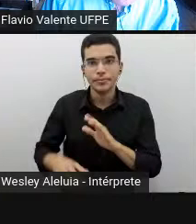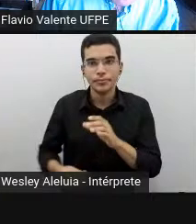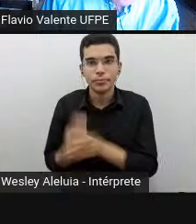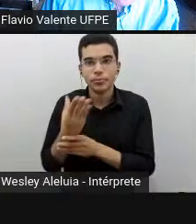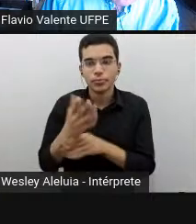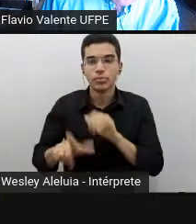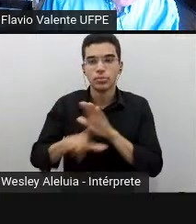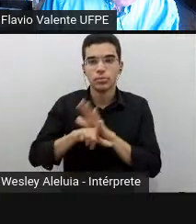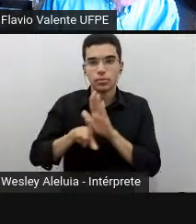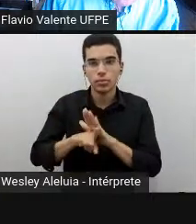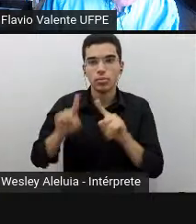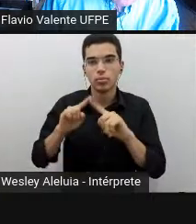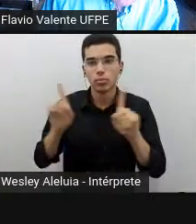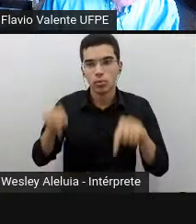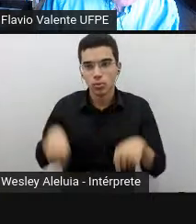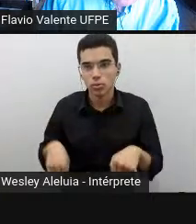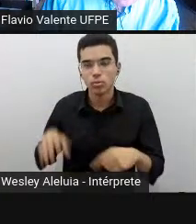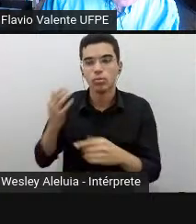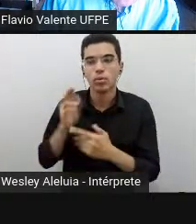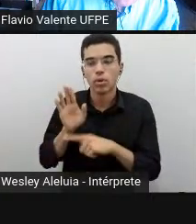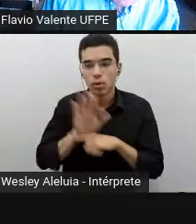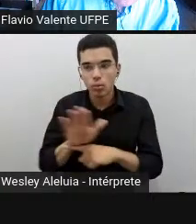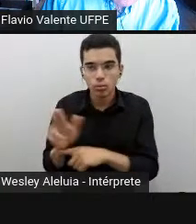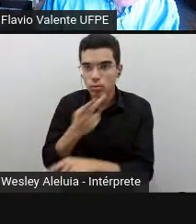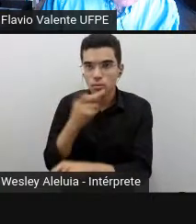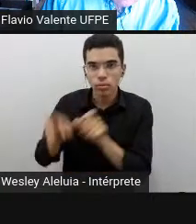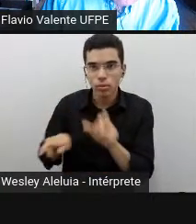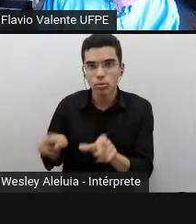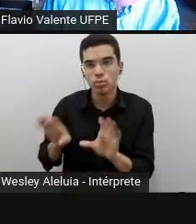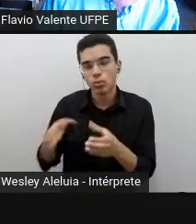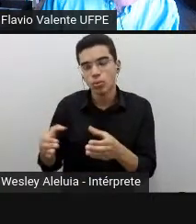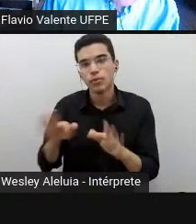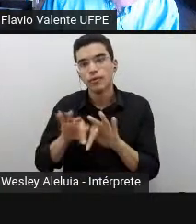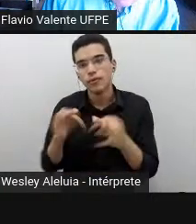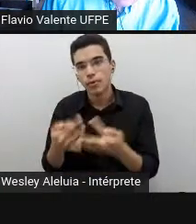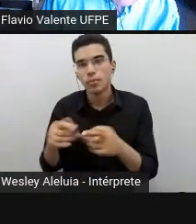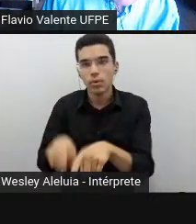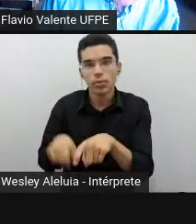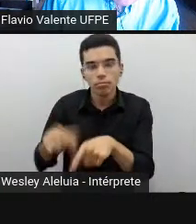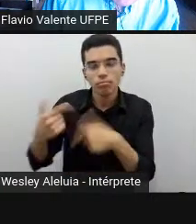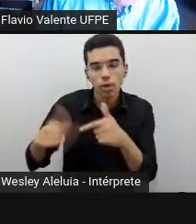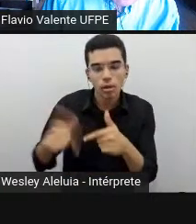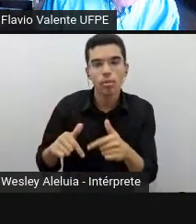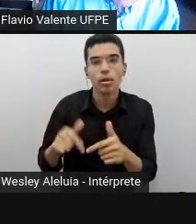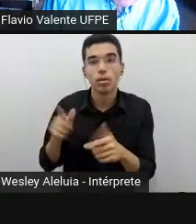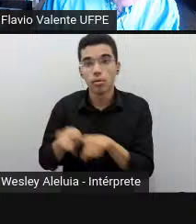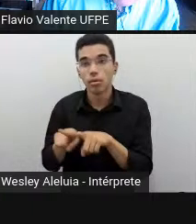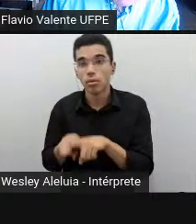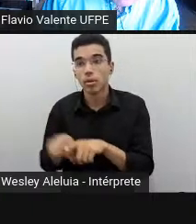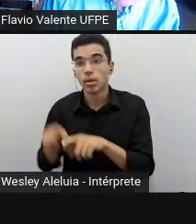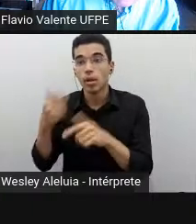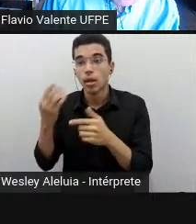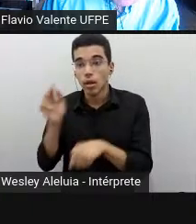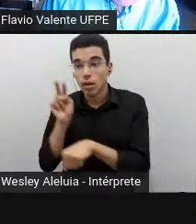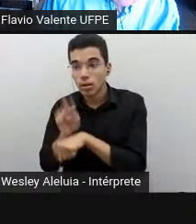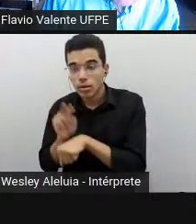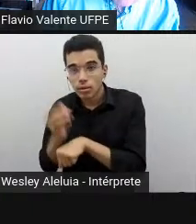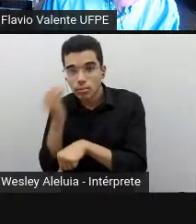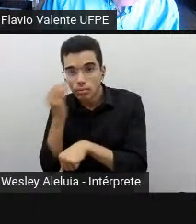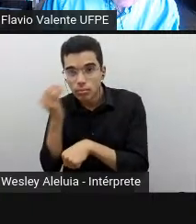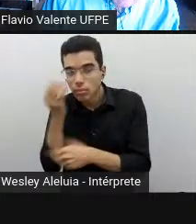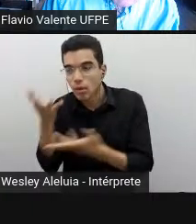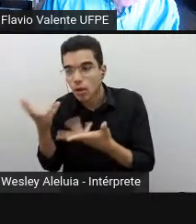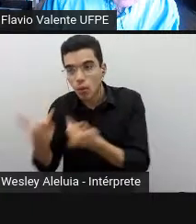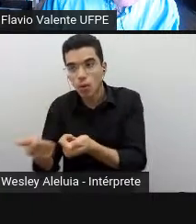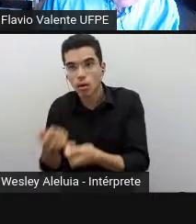políticas públicas de garantia da qualidade do alimento e assim por diante. Facilitar. O Estado